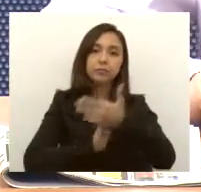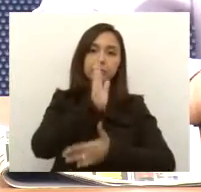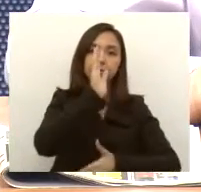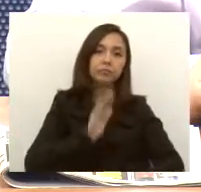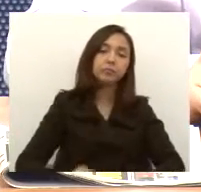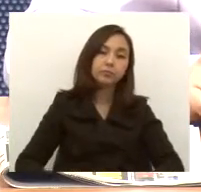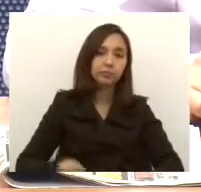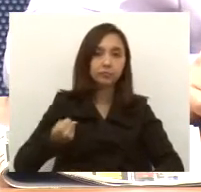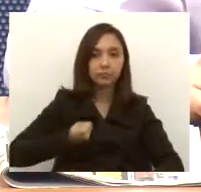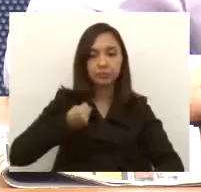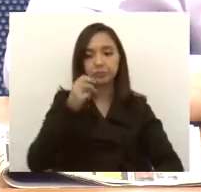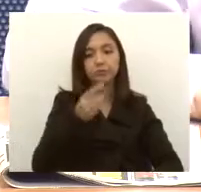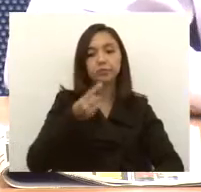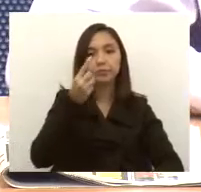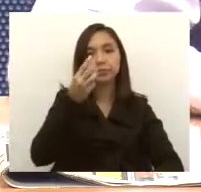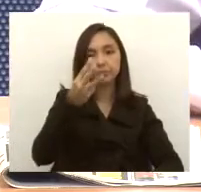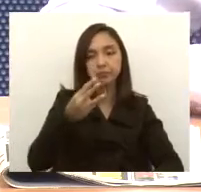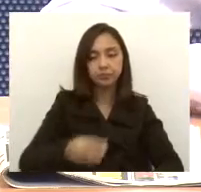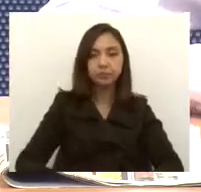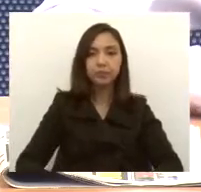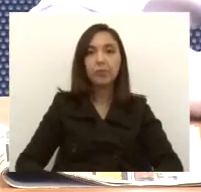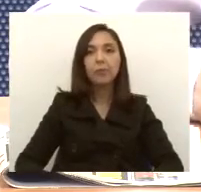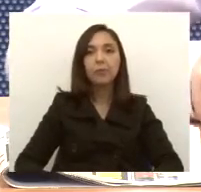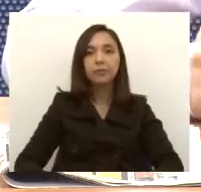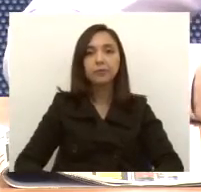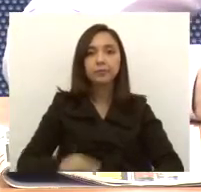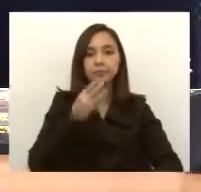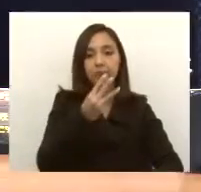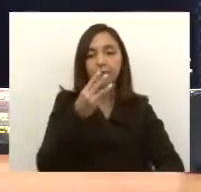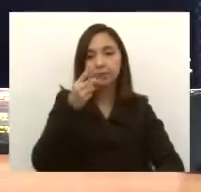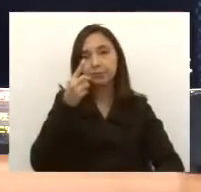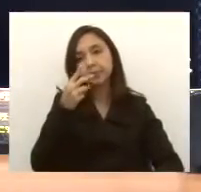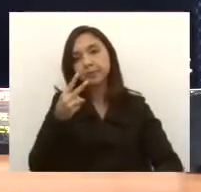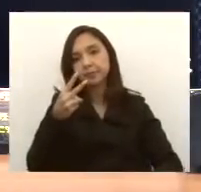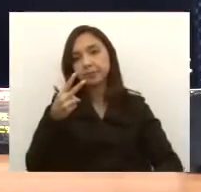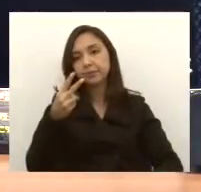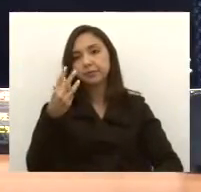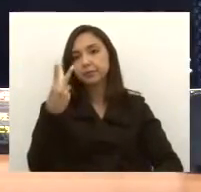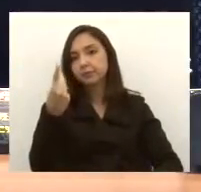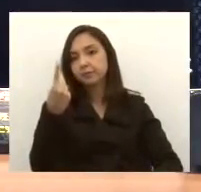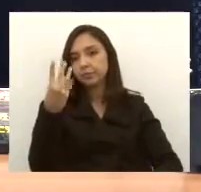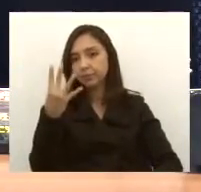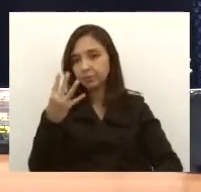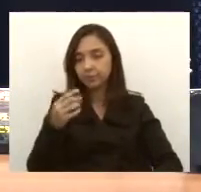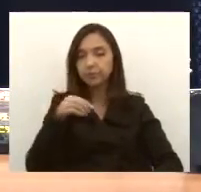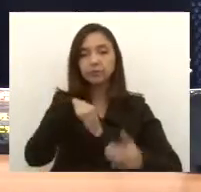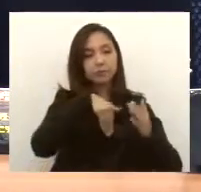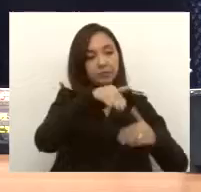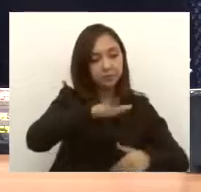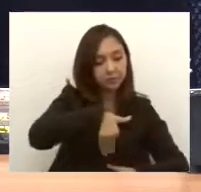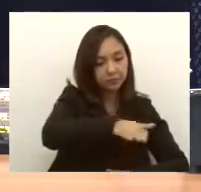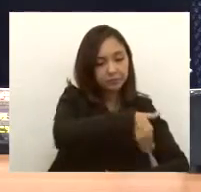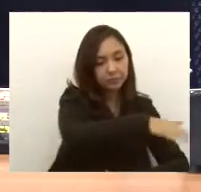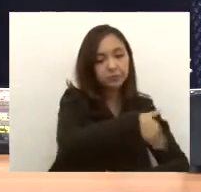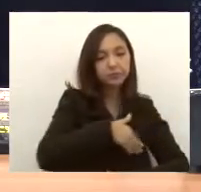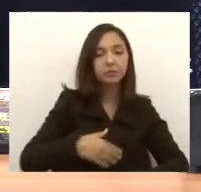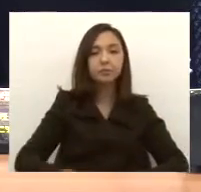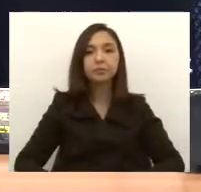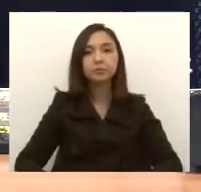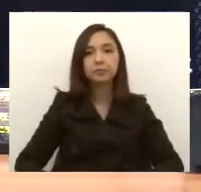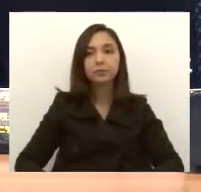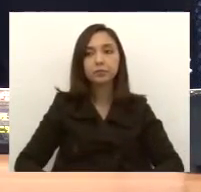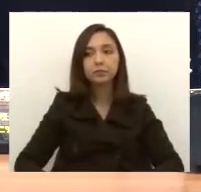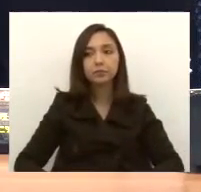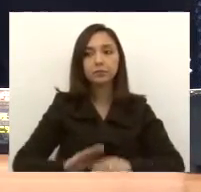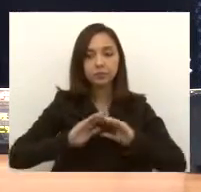votação, aprovada em caminho. Item 13. Leitura, discussão e votação do requerimento 3.314 de 2015. Informações referentes à pintura de faixa de sinalização